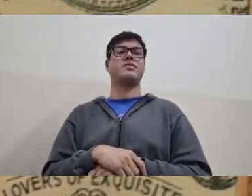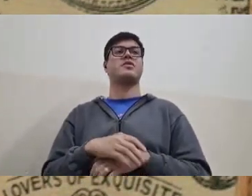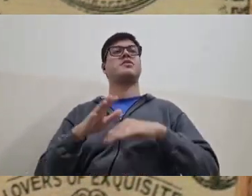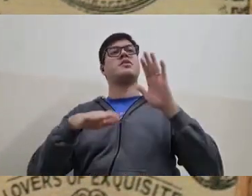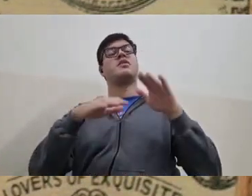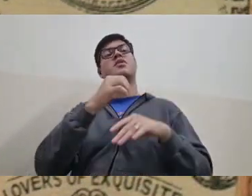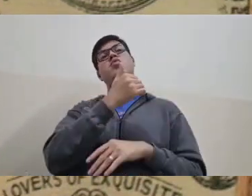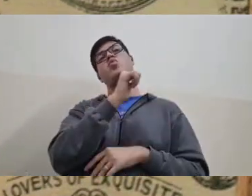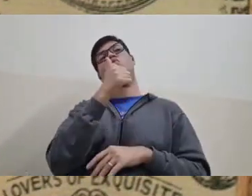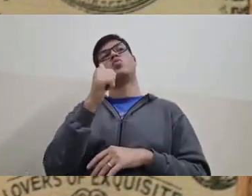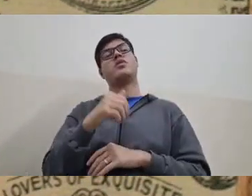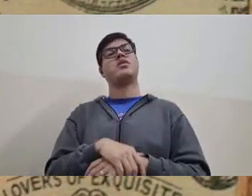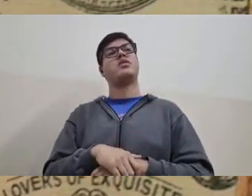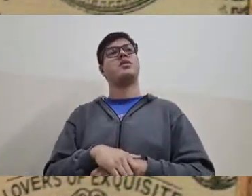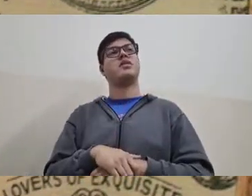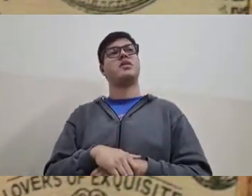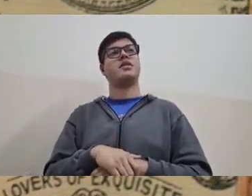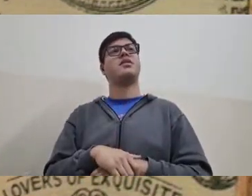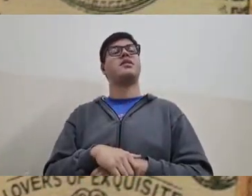cursos